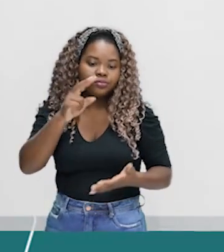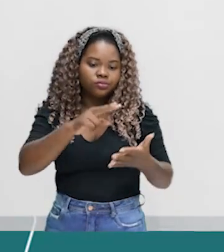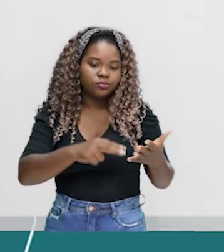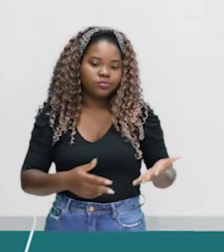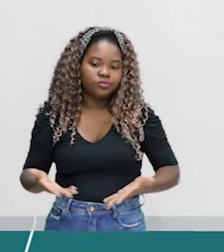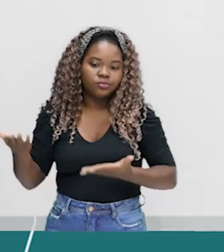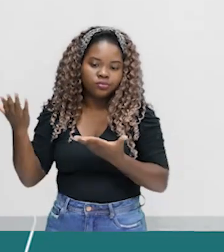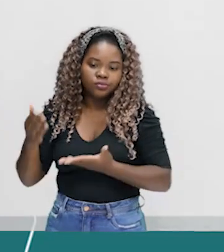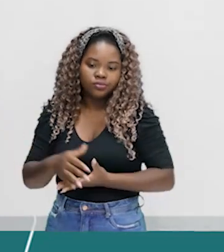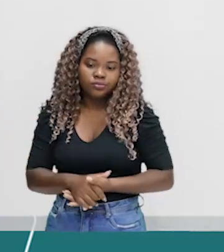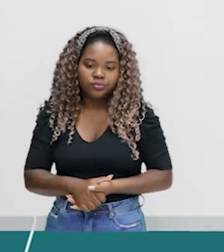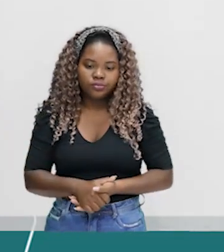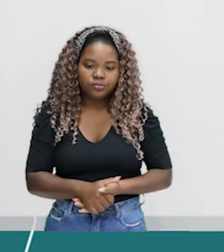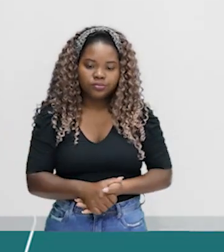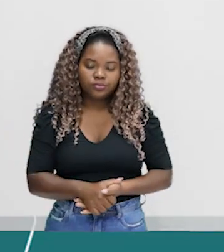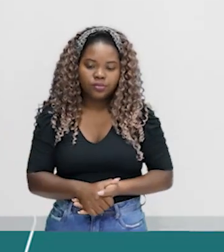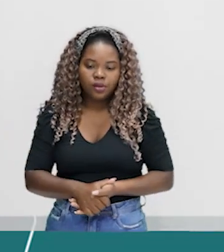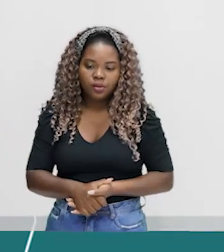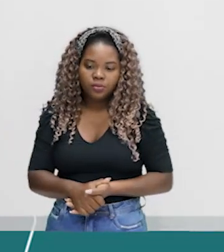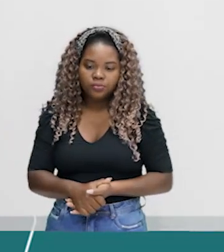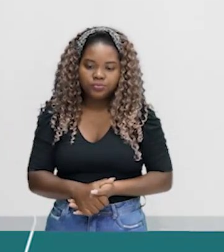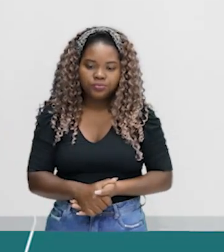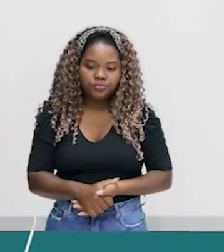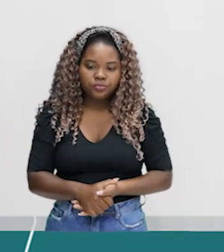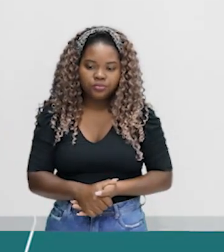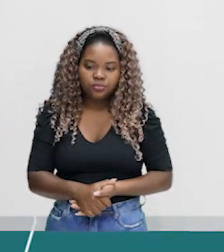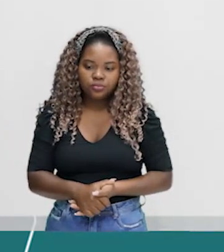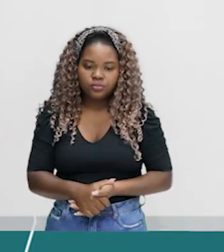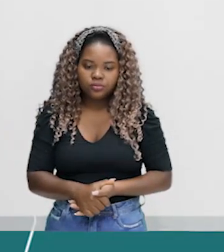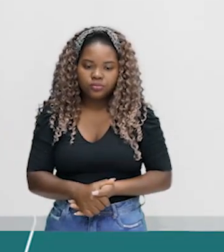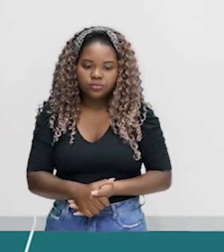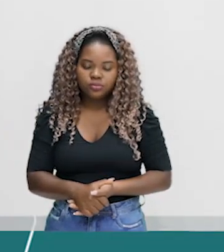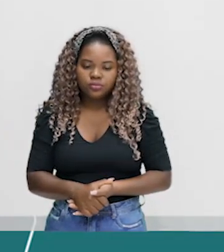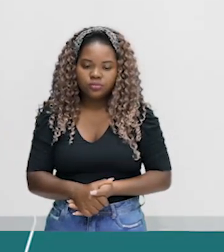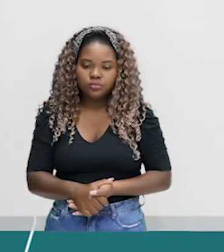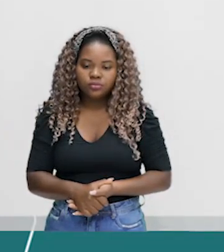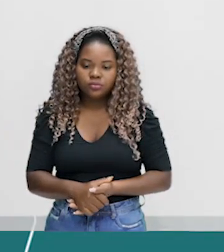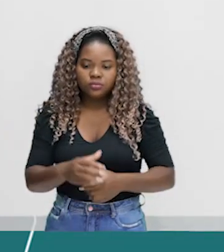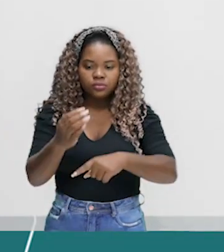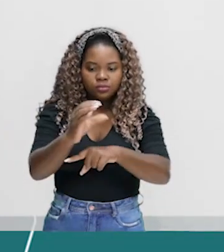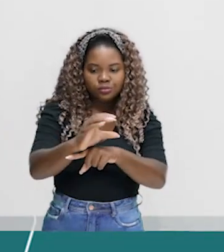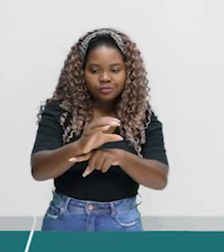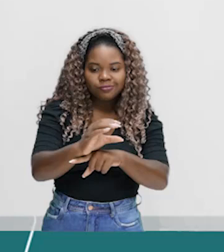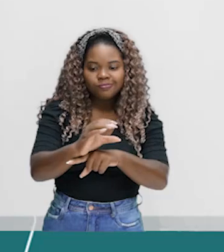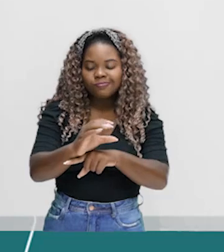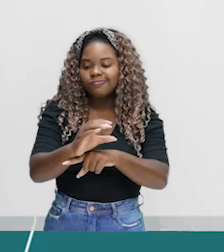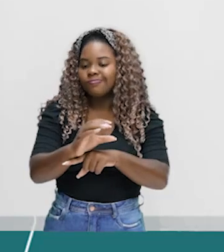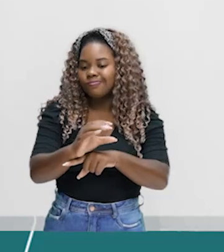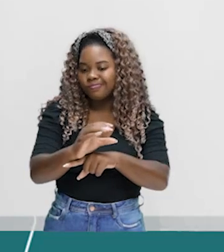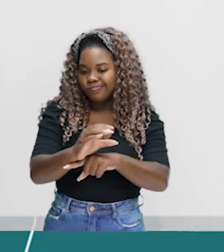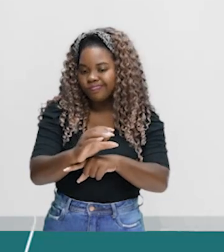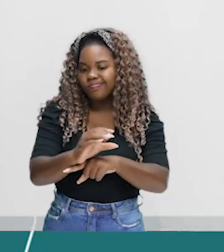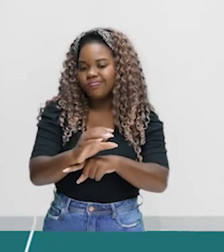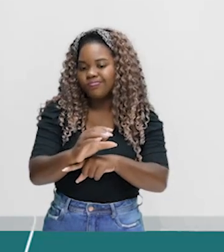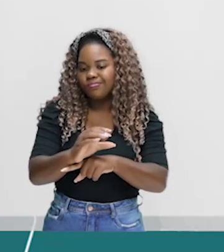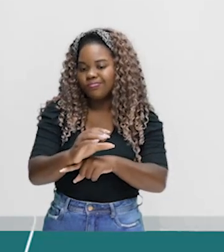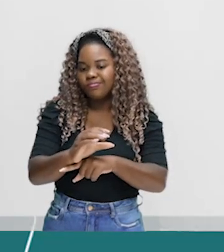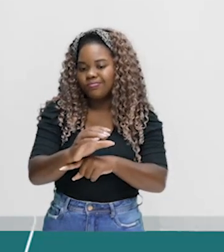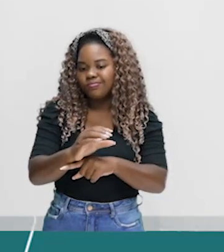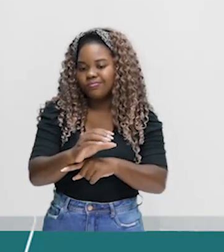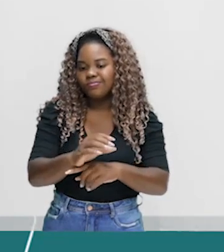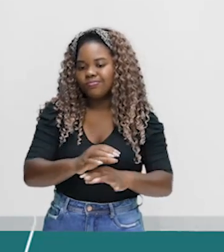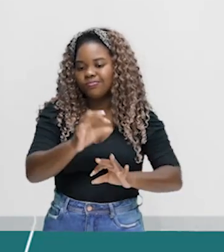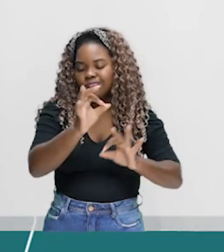recicla carbono, que é uma substância necessária para a vida. O carbono ele faz parte da constituição química